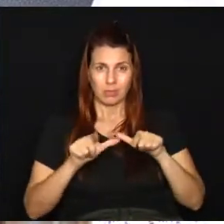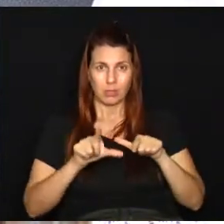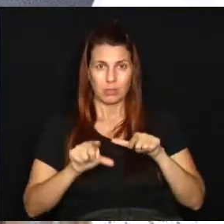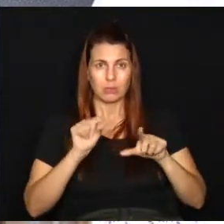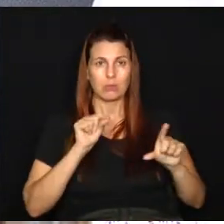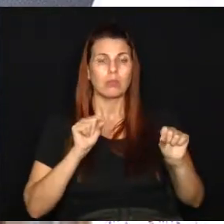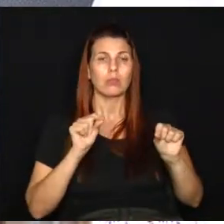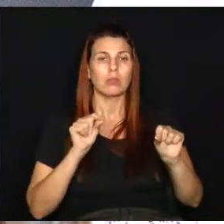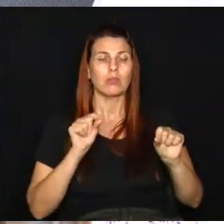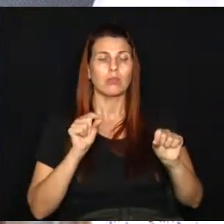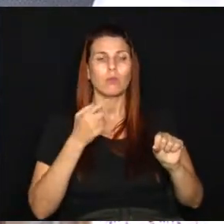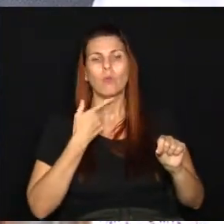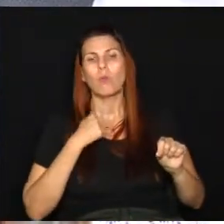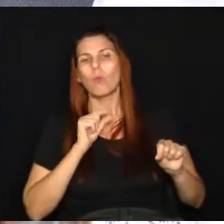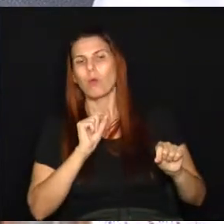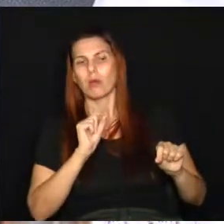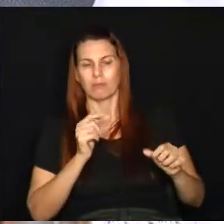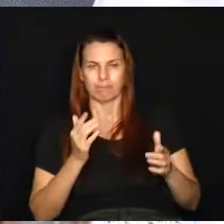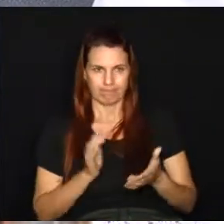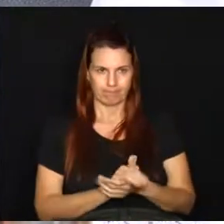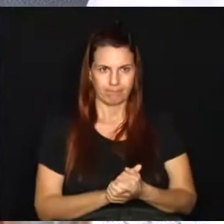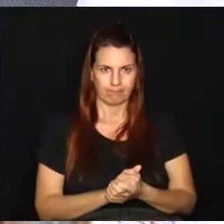nós gostaríamos de fazer.